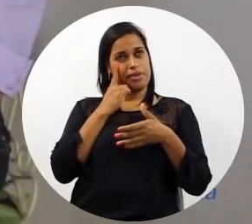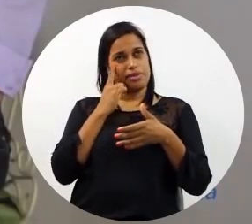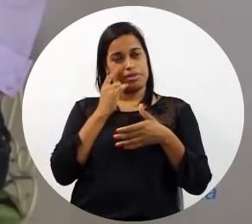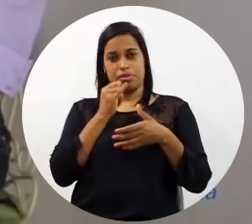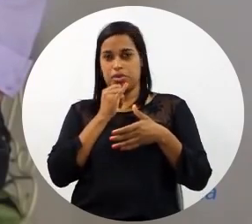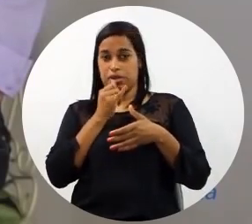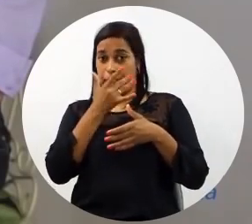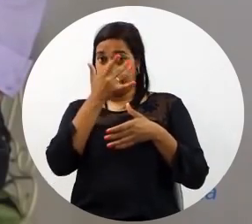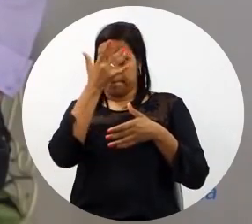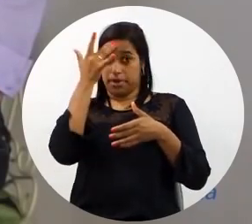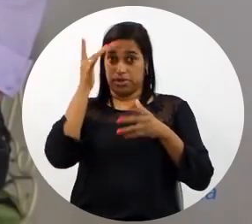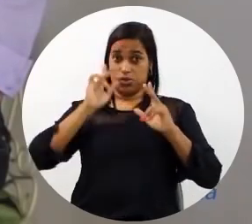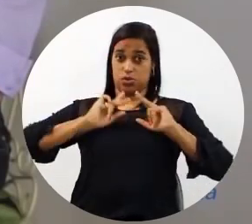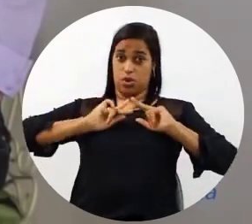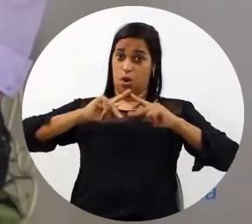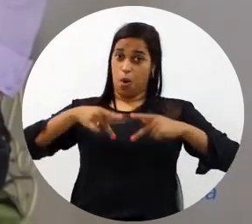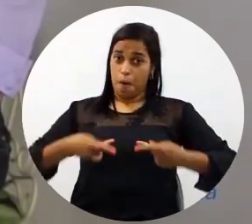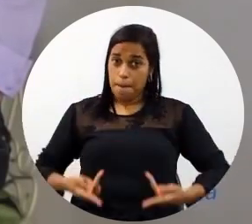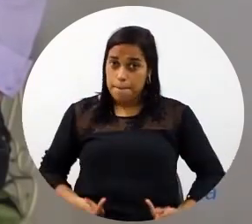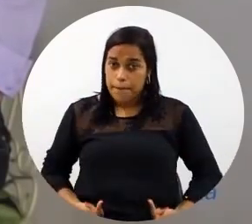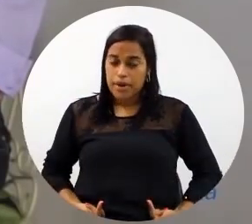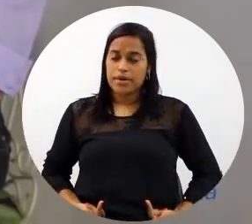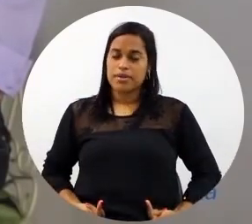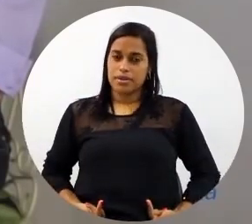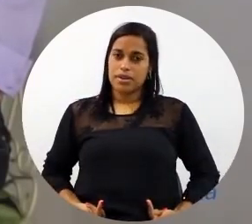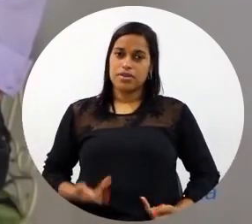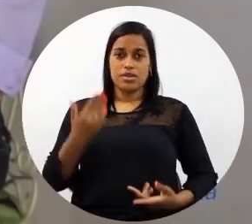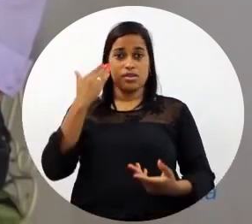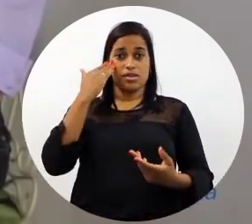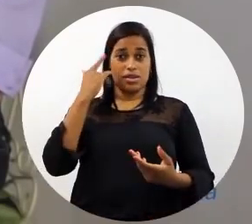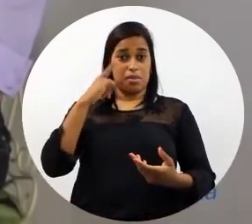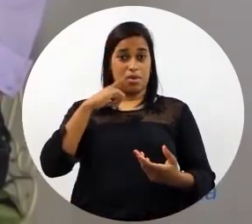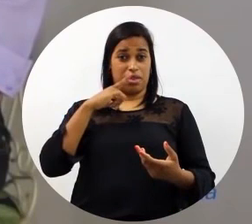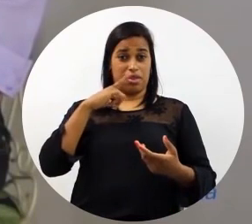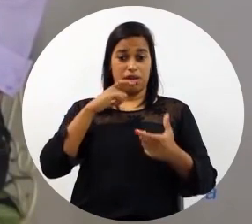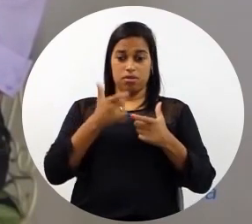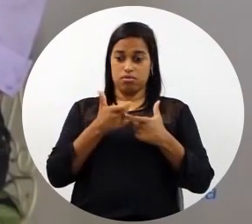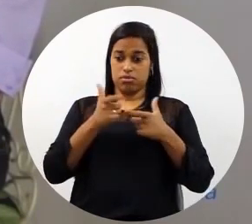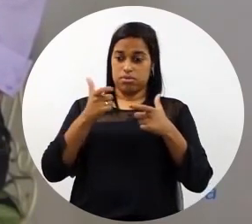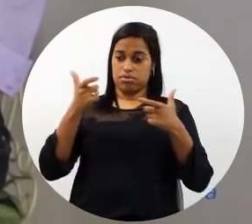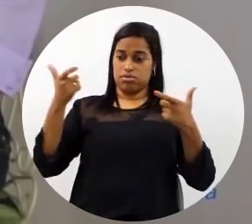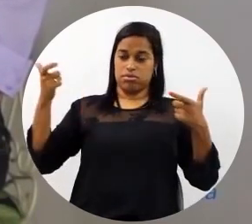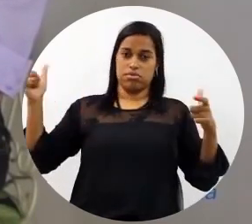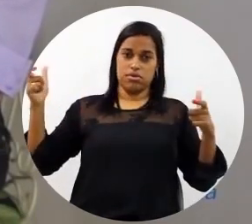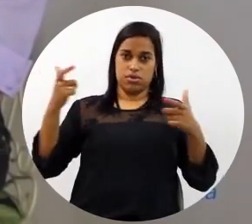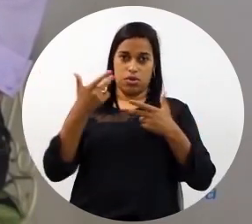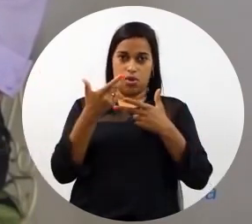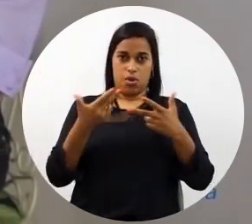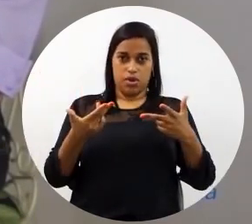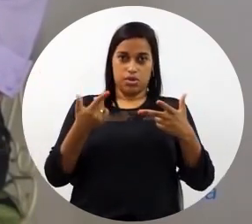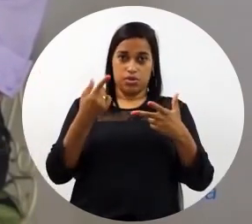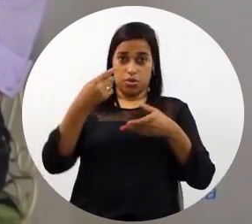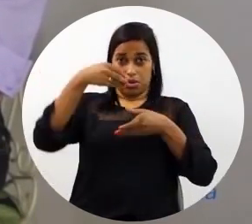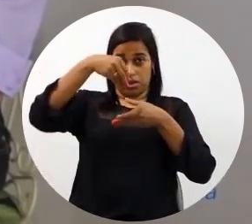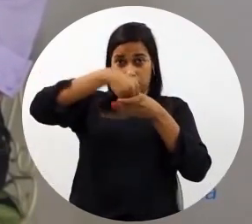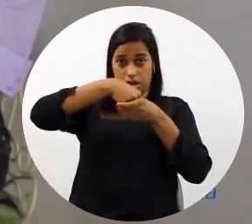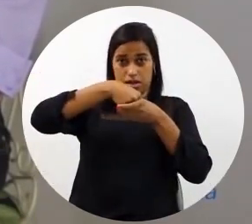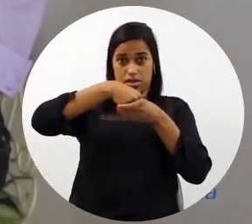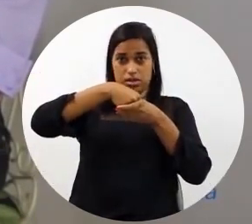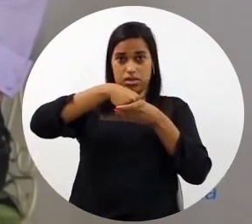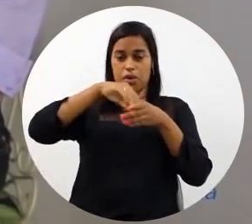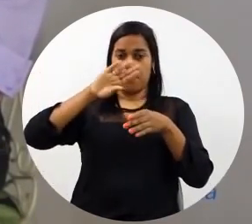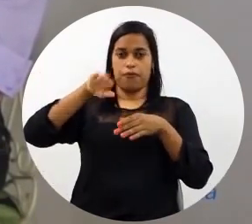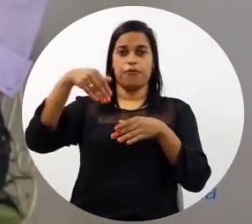em pessoa humana, pensa em ser, a gente sabe que ele tem duas grandes dimensões. Uma dimensão interna e uma